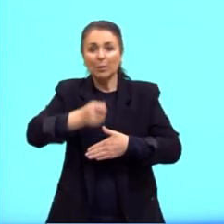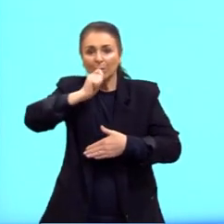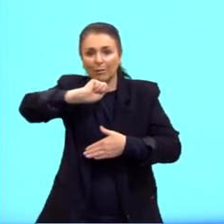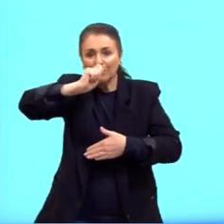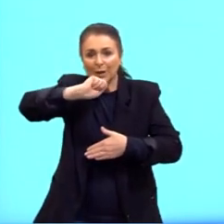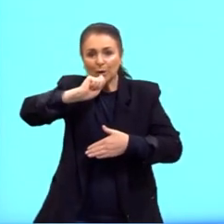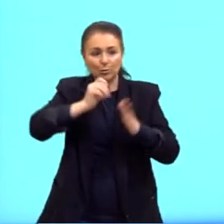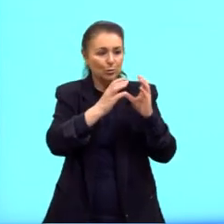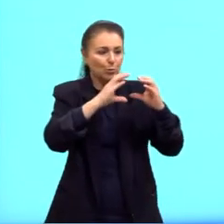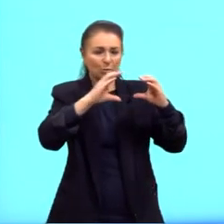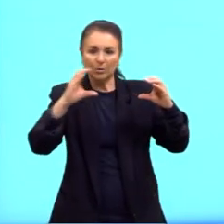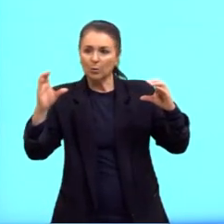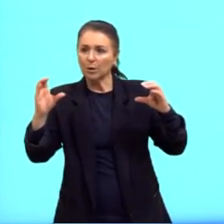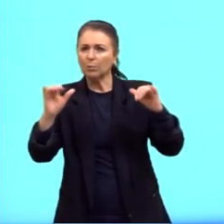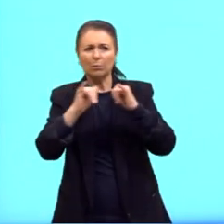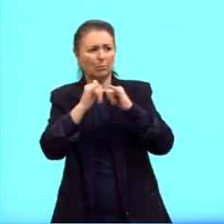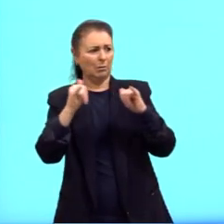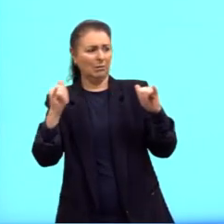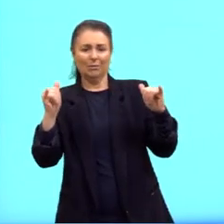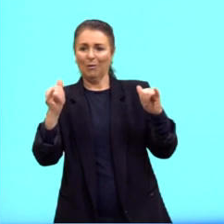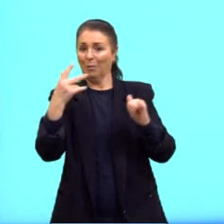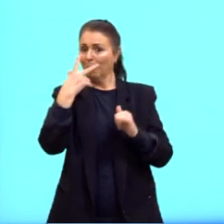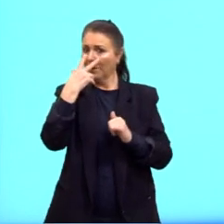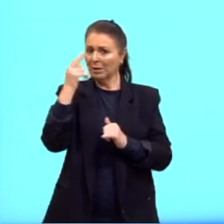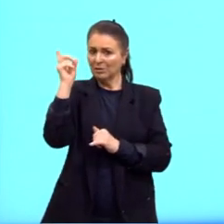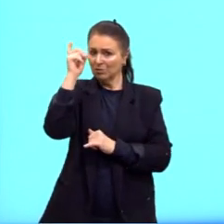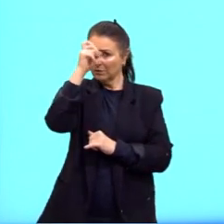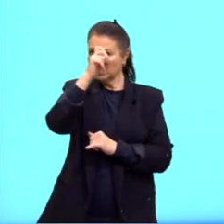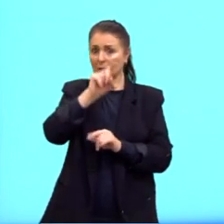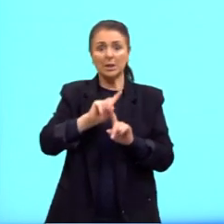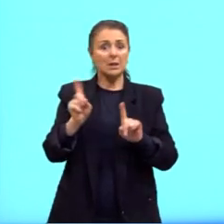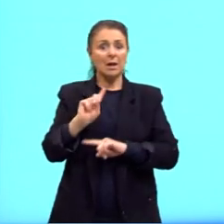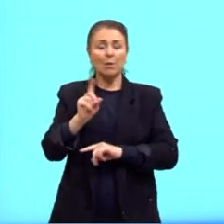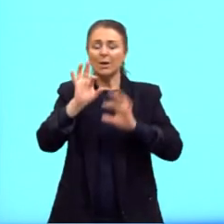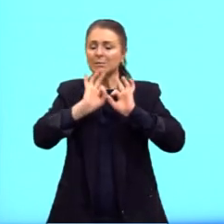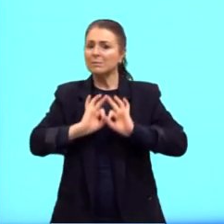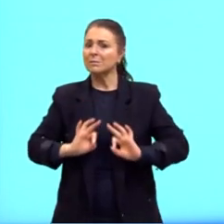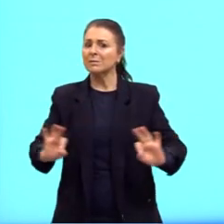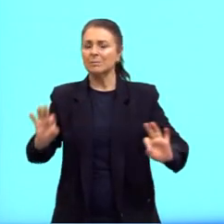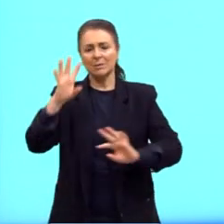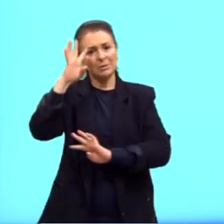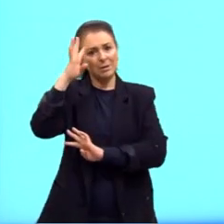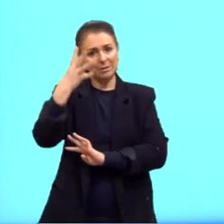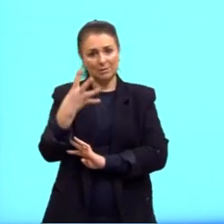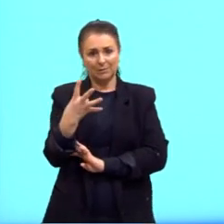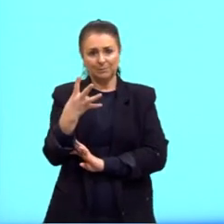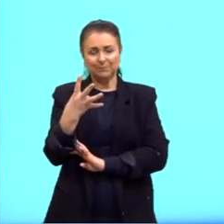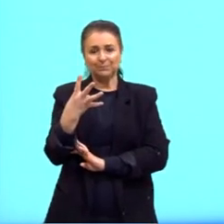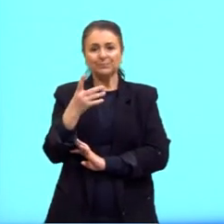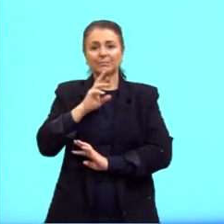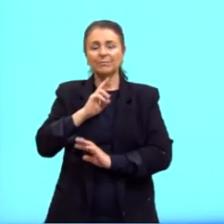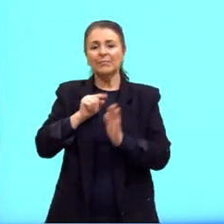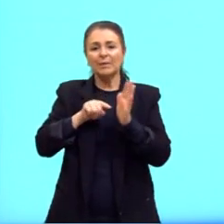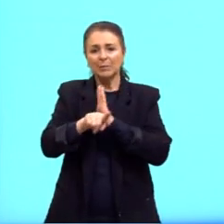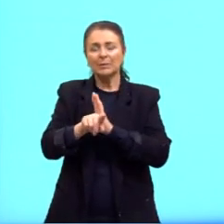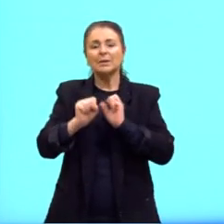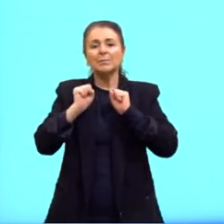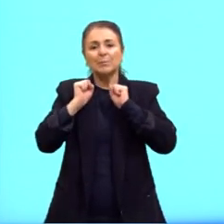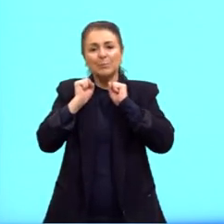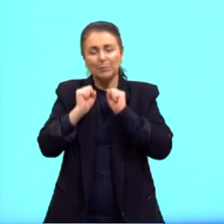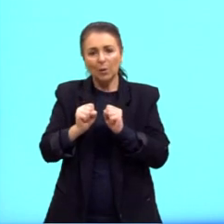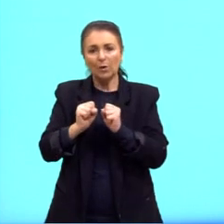tá apesar de parecer difícil tá gente essa questão aqui é bem simples na verdade de resolver né a gente somente